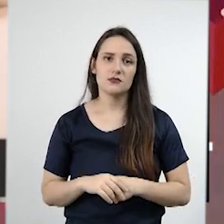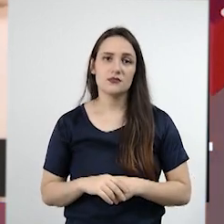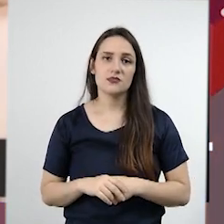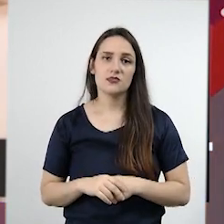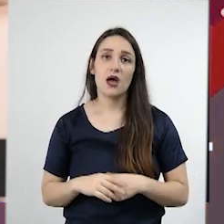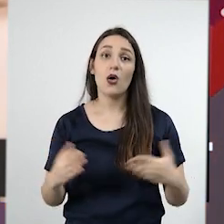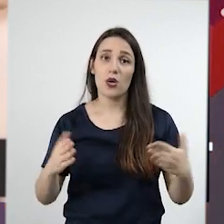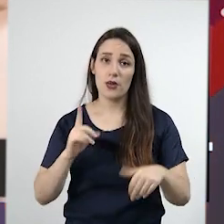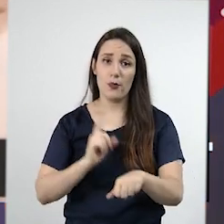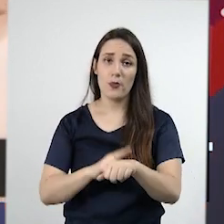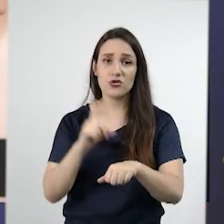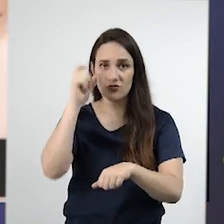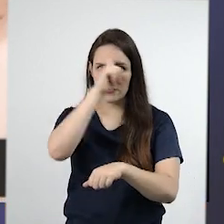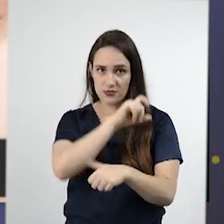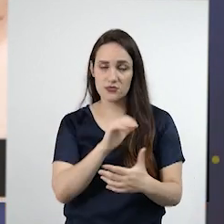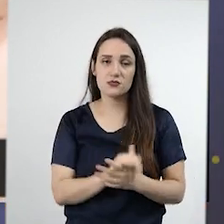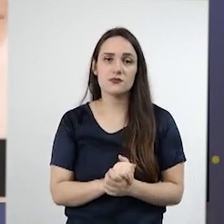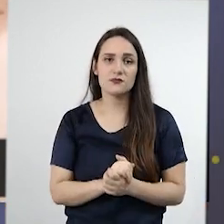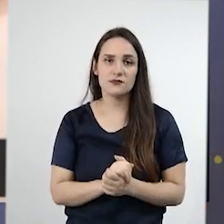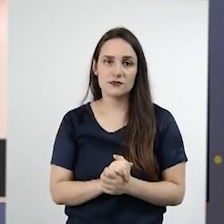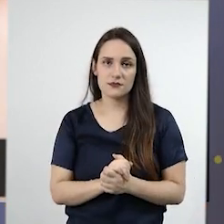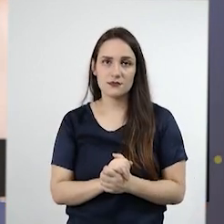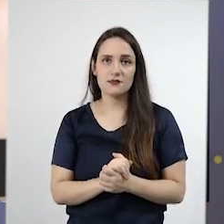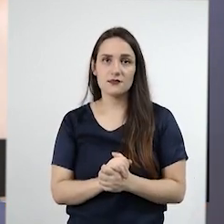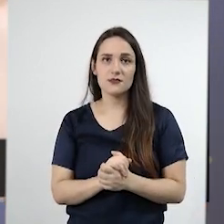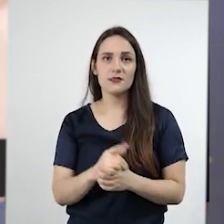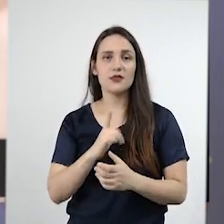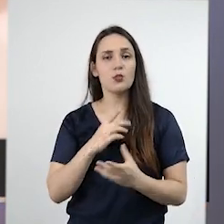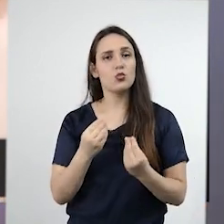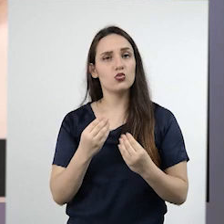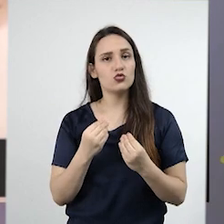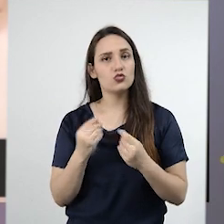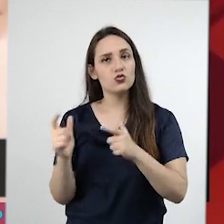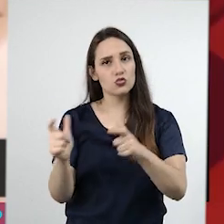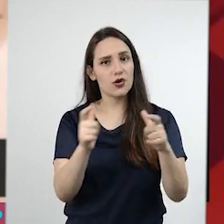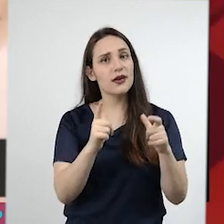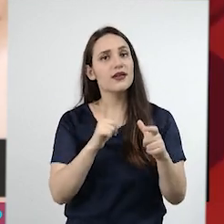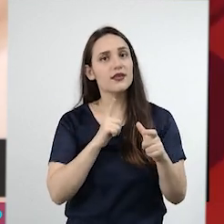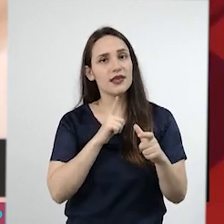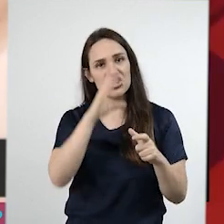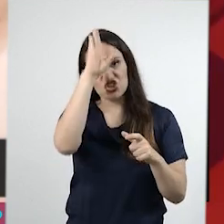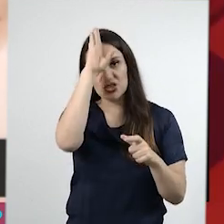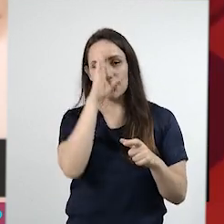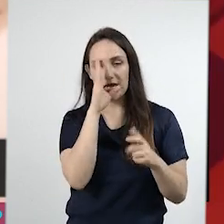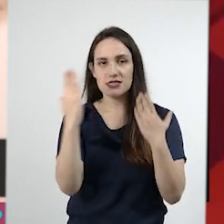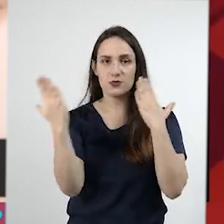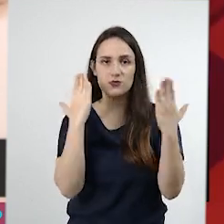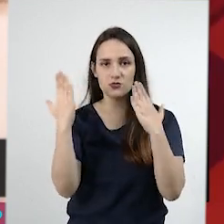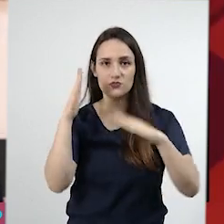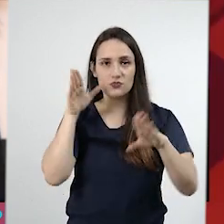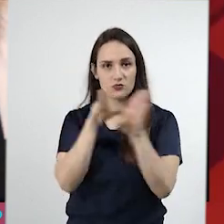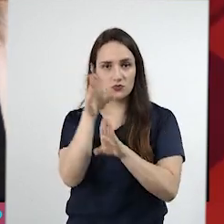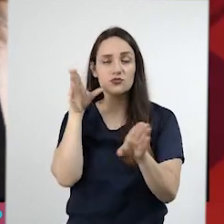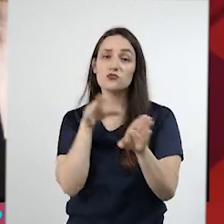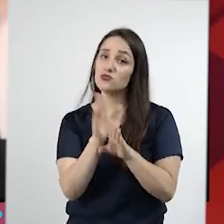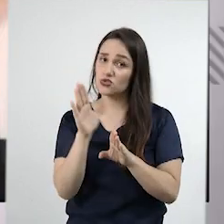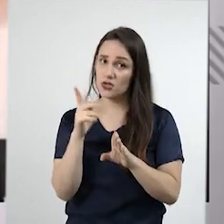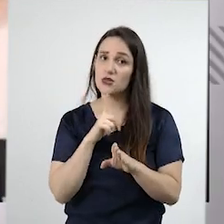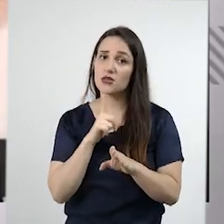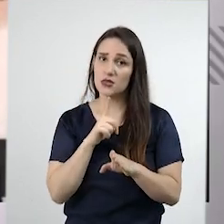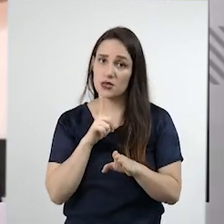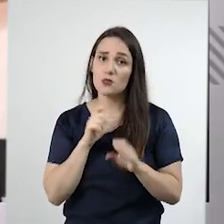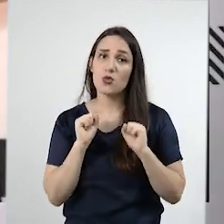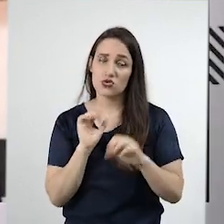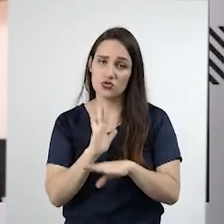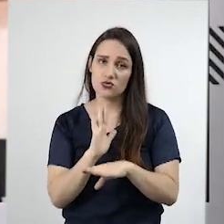gente vê que tem vários locais até que estão com serviços gratuitos em relação à orientação psicológica. Sim. E tem os